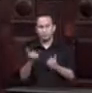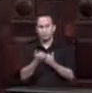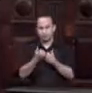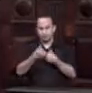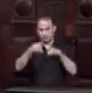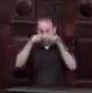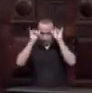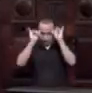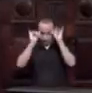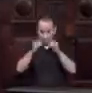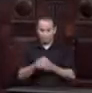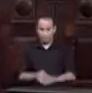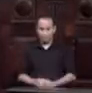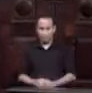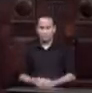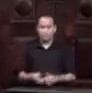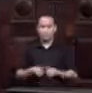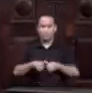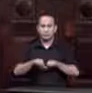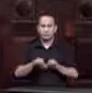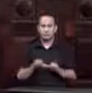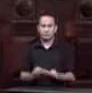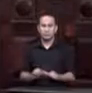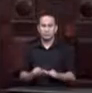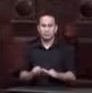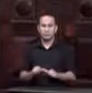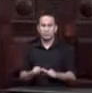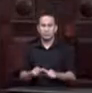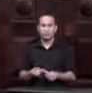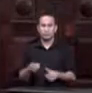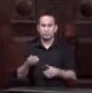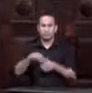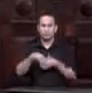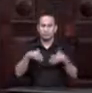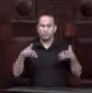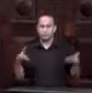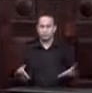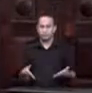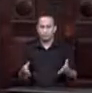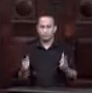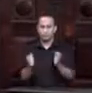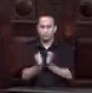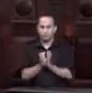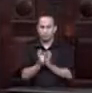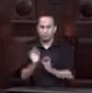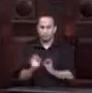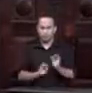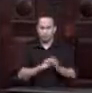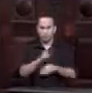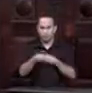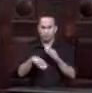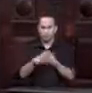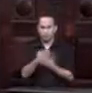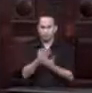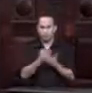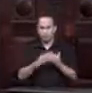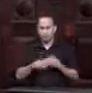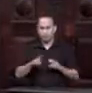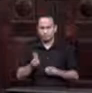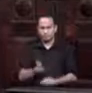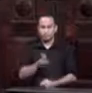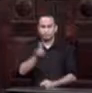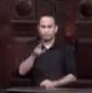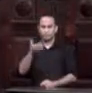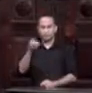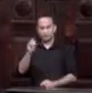Procuradoria da Fazenda. O que estamos votando hoje é um substitutivo montado com todas essas mãos envolvidas, depois de pelo menos uns 10